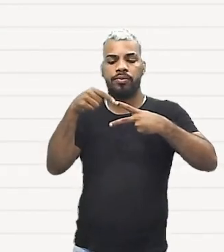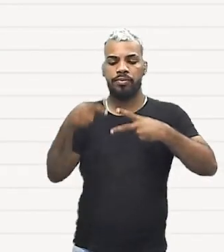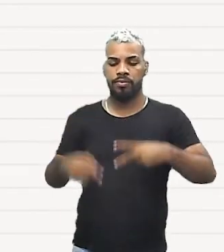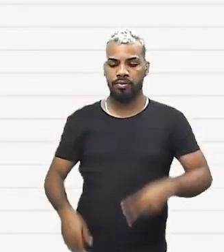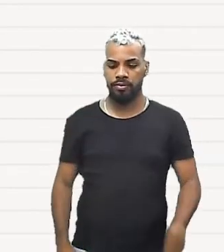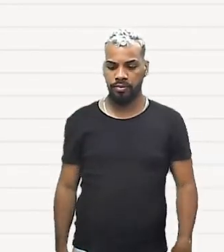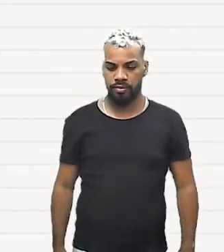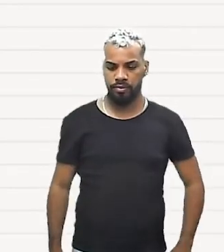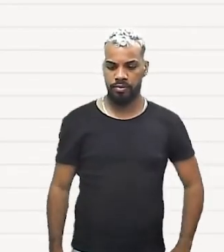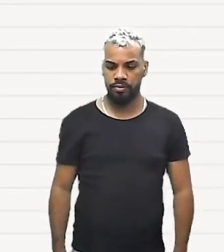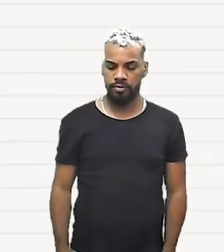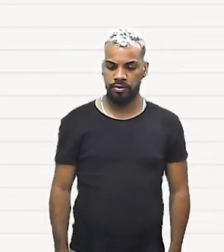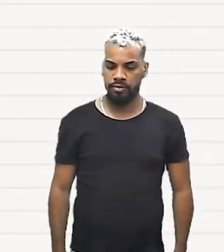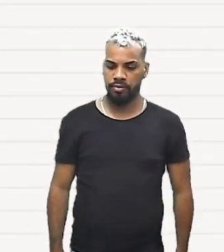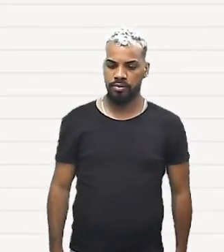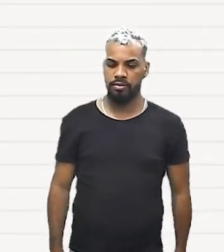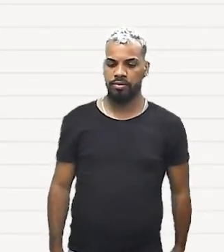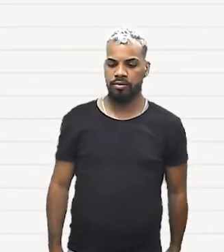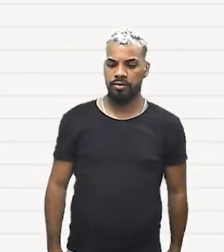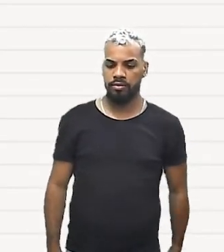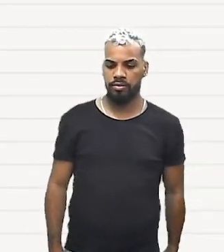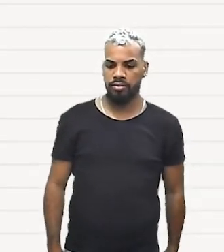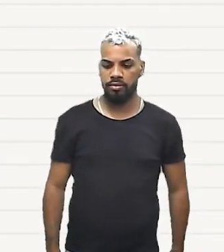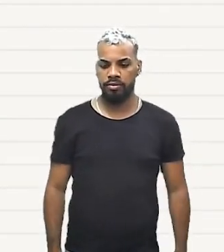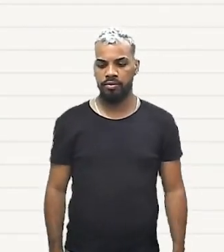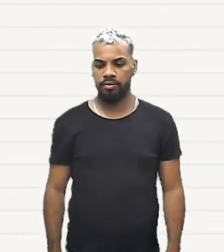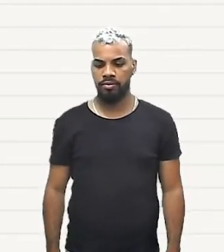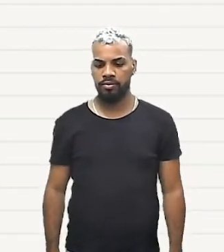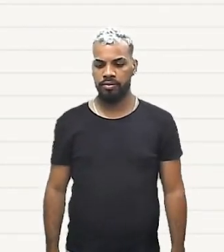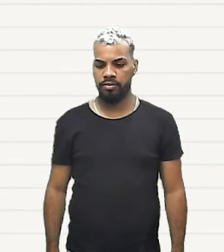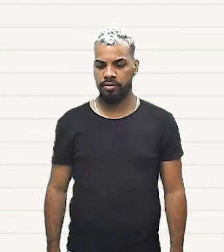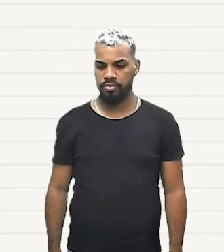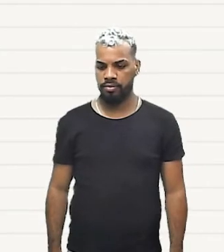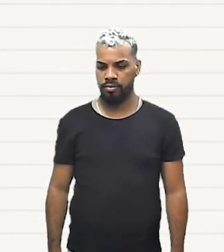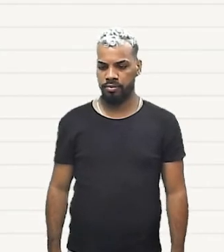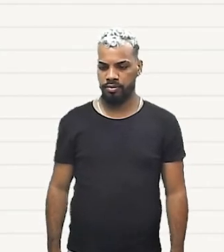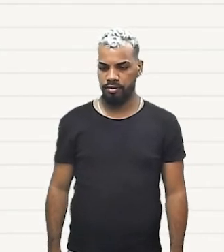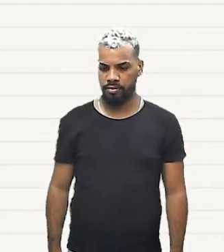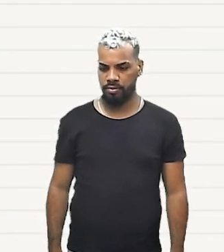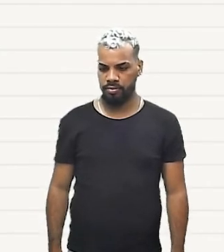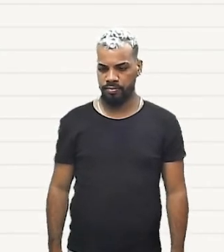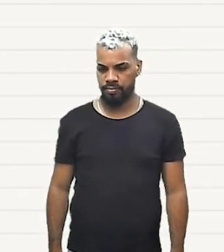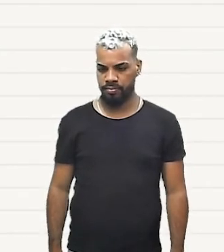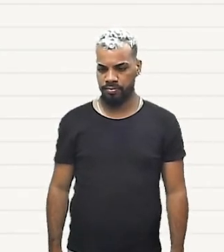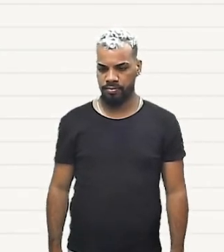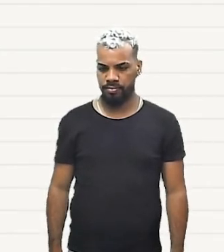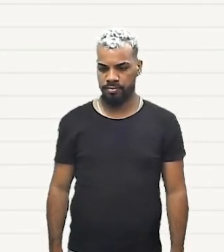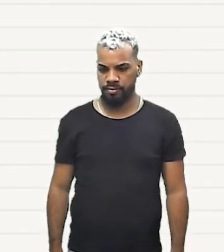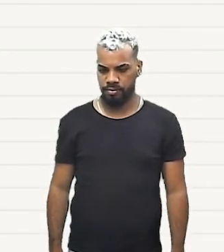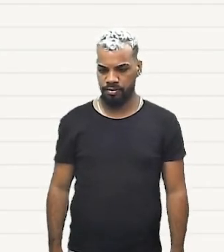a gente fala de pentose a gente lembra logo de dois a desoxirribose